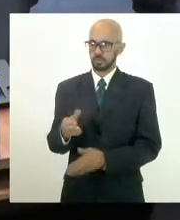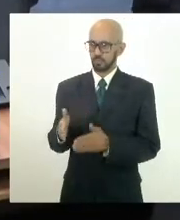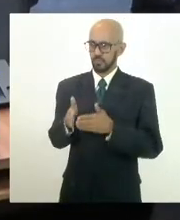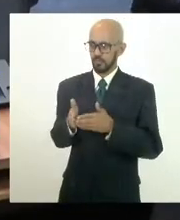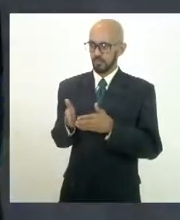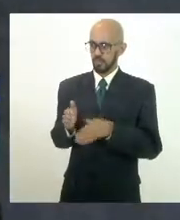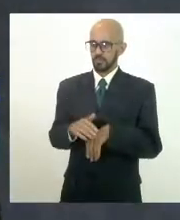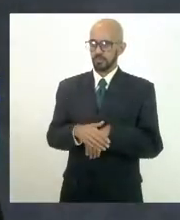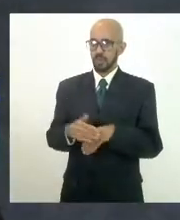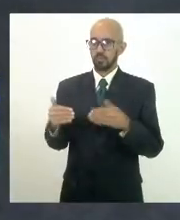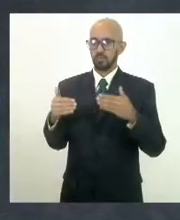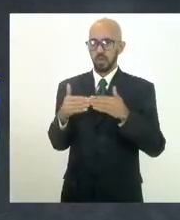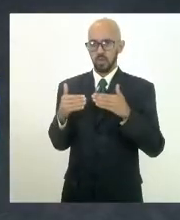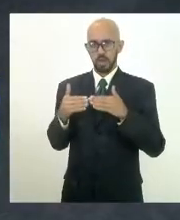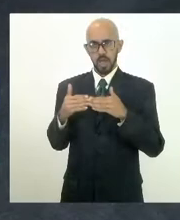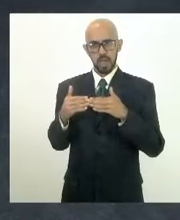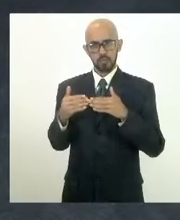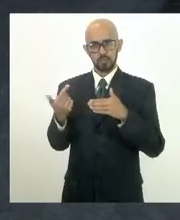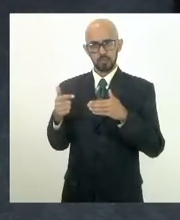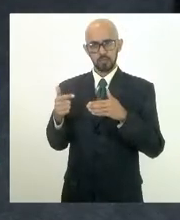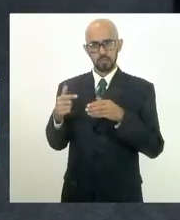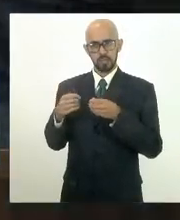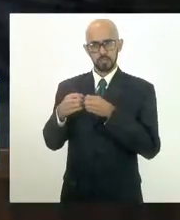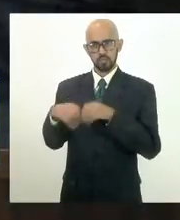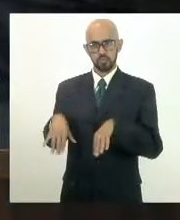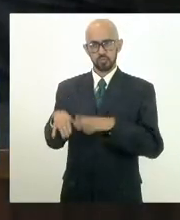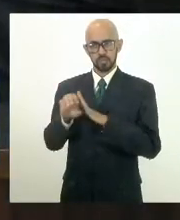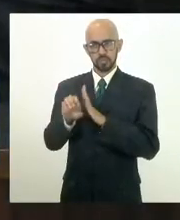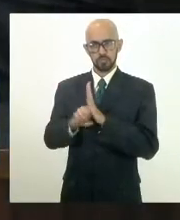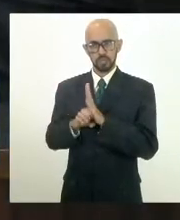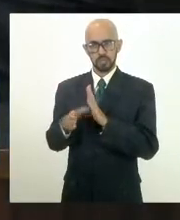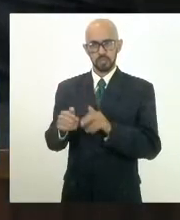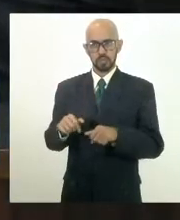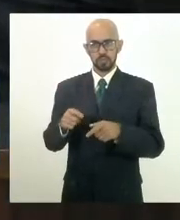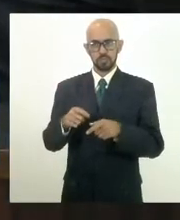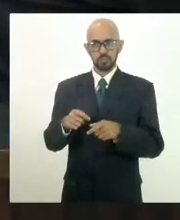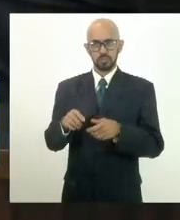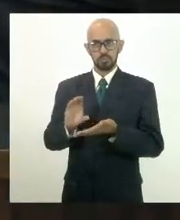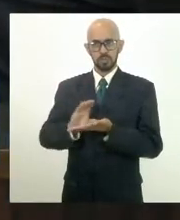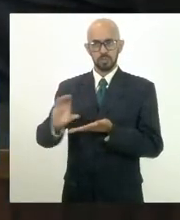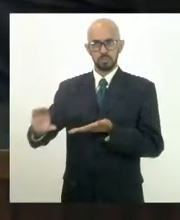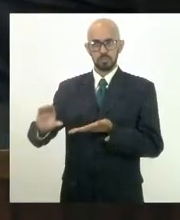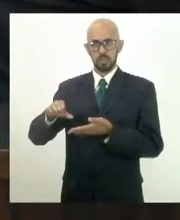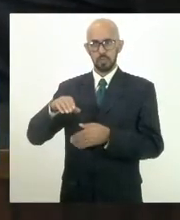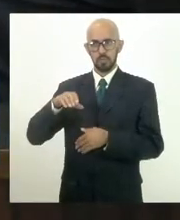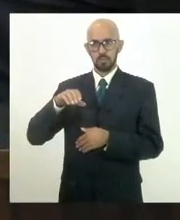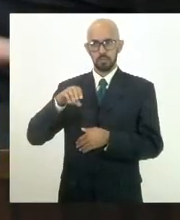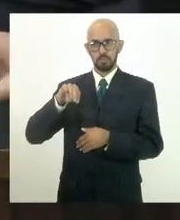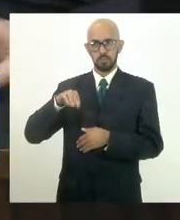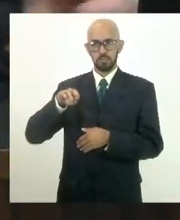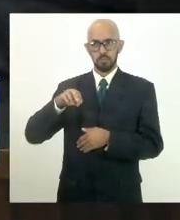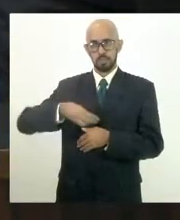Pode ser favorável, sem prejuízo, das emendas. Pela Comissão de Orçamento, deputado Márcio Pacheco.